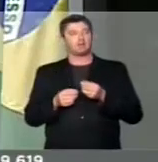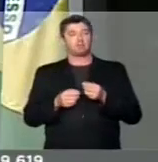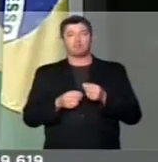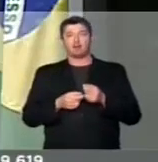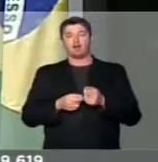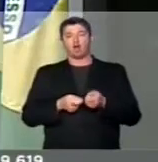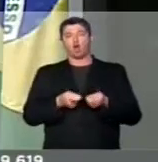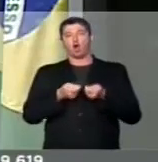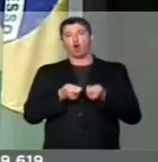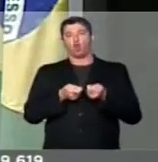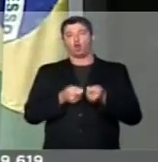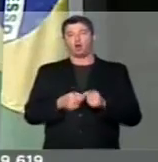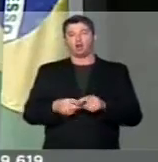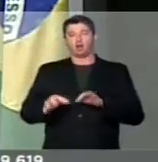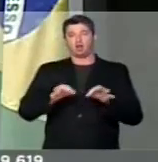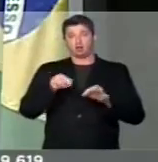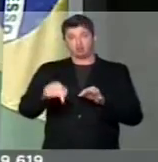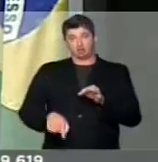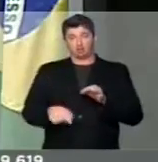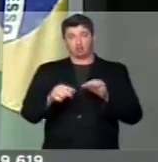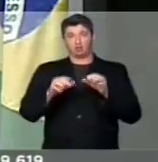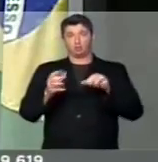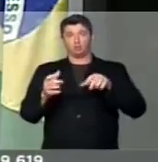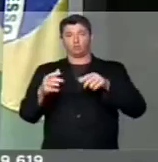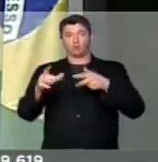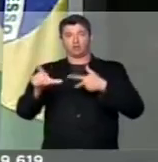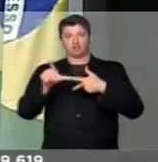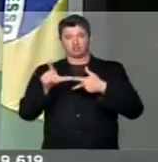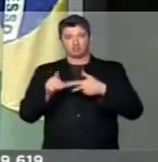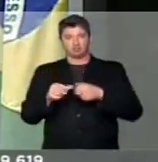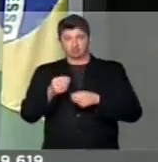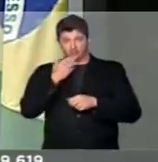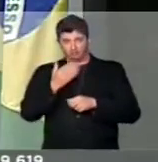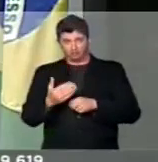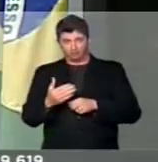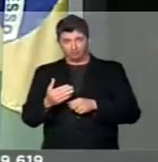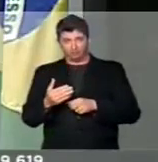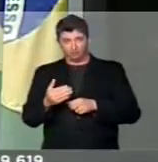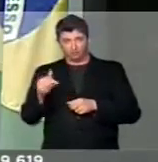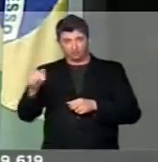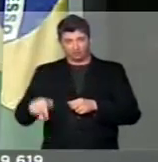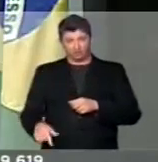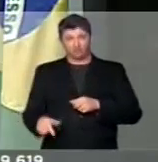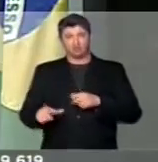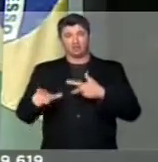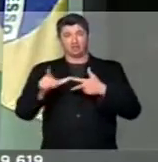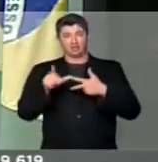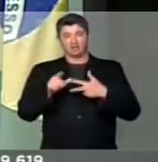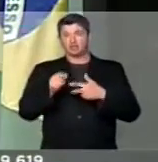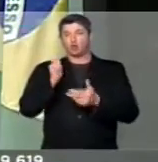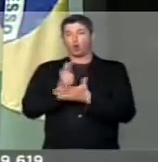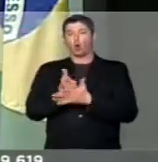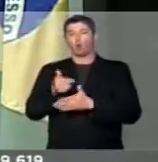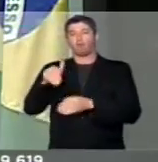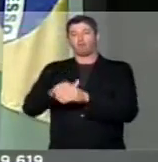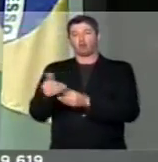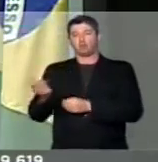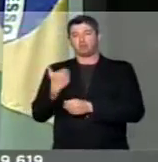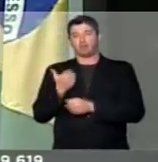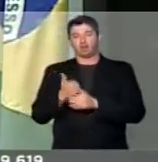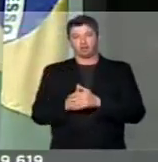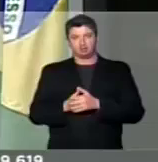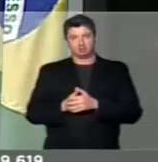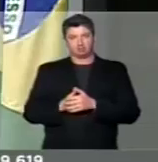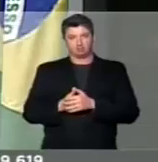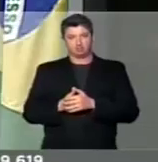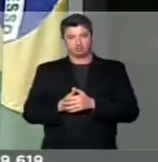legislativo. Não é democrata quem quer convencer o legislativo através de compra. De